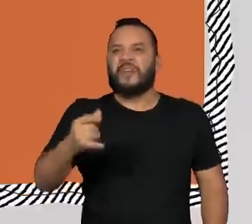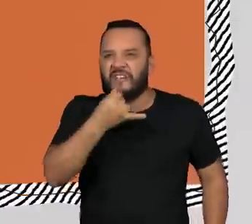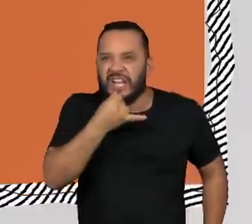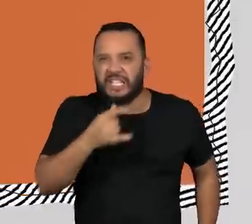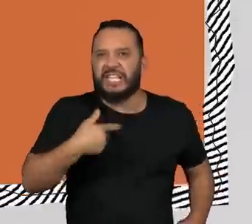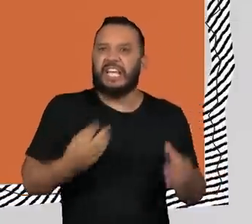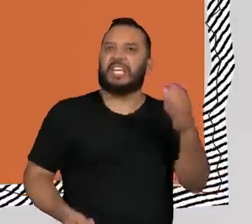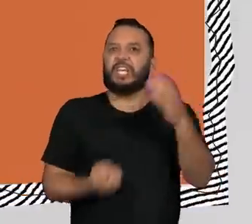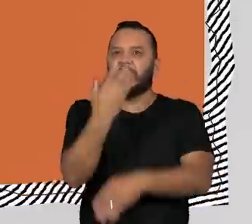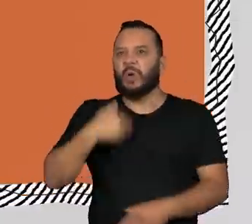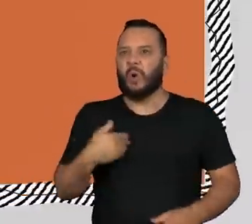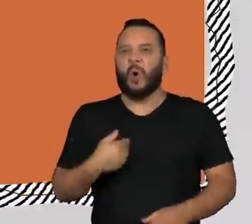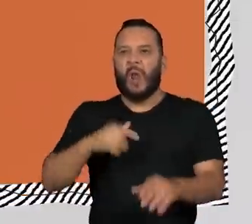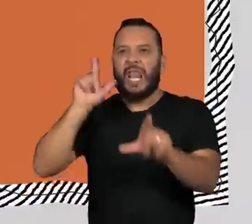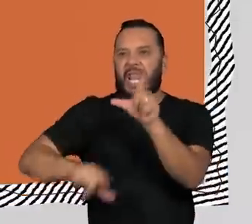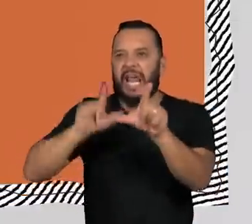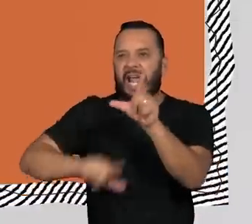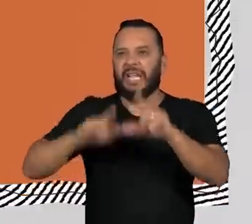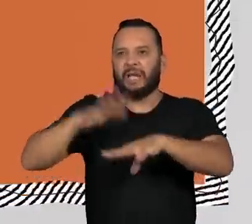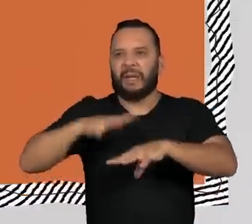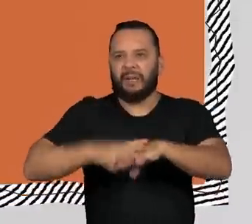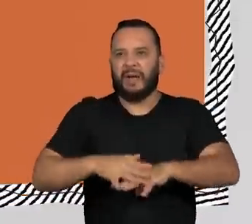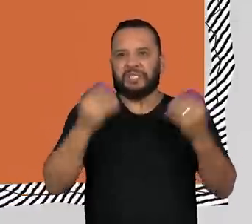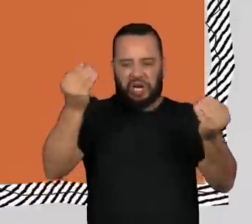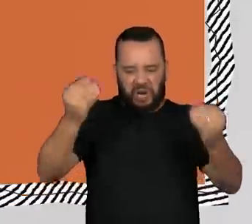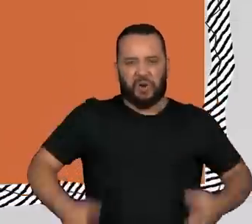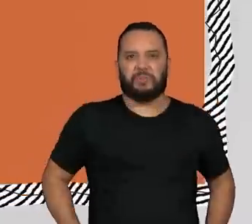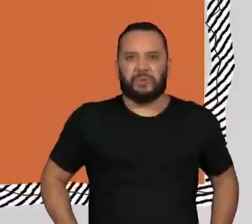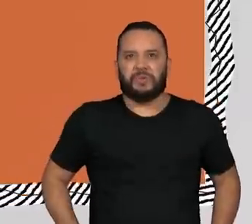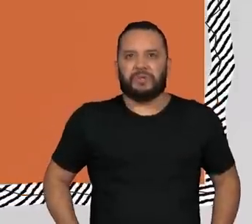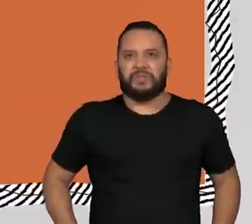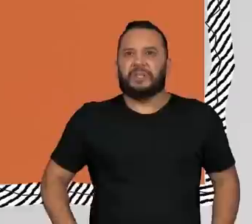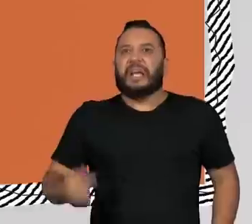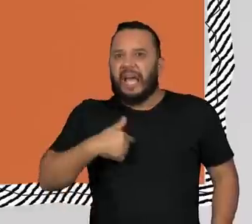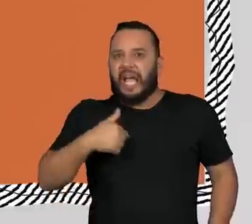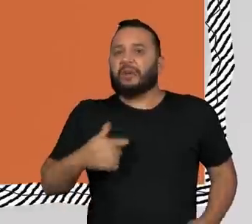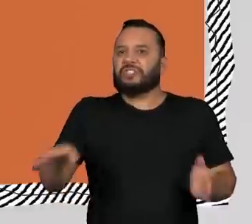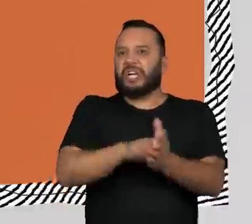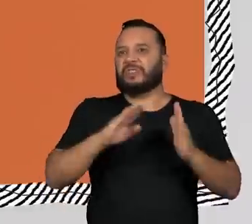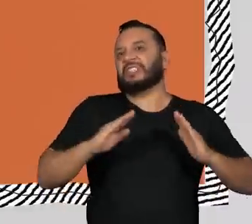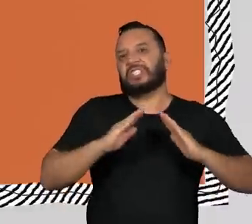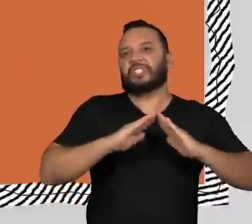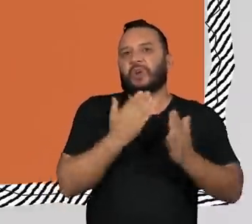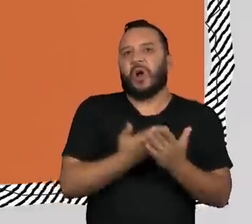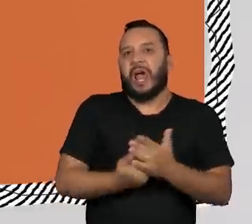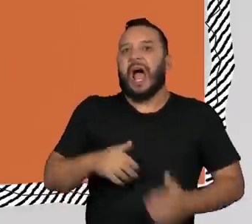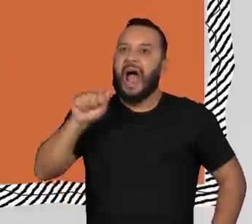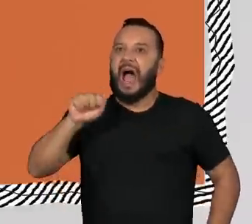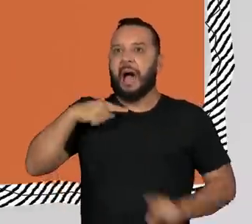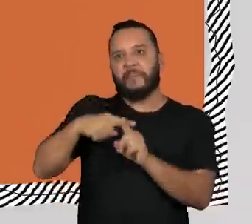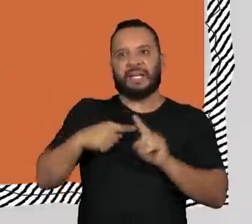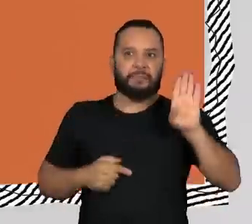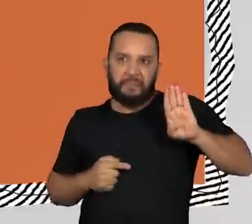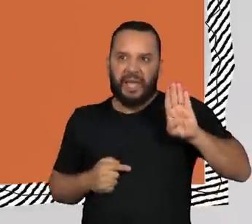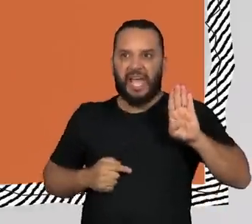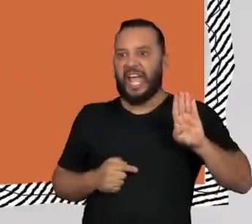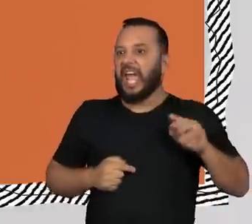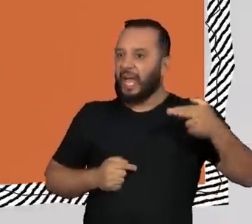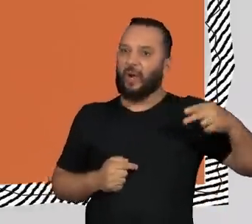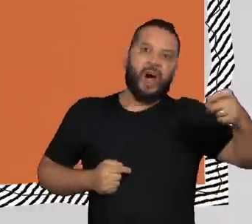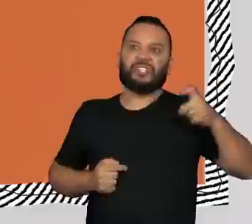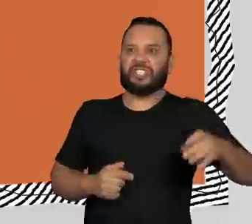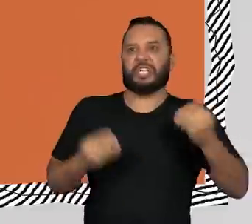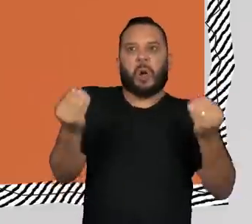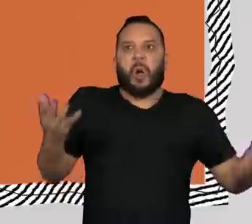de botar letra Na matemática que eu chego agora na escola é a mais b da